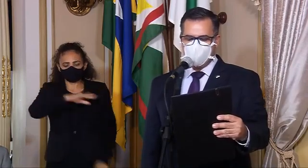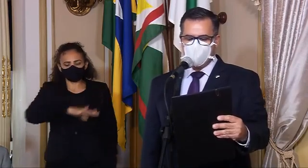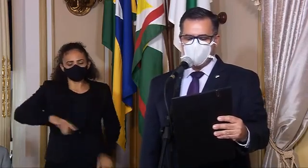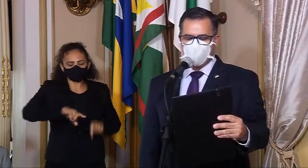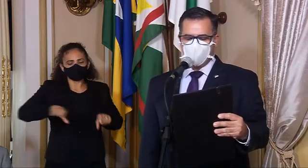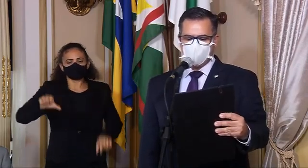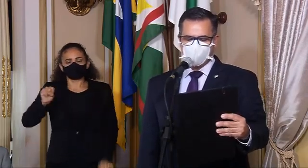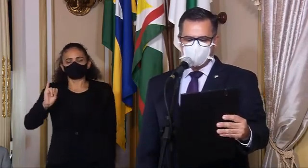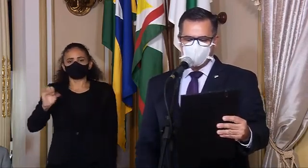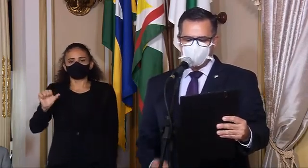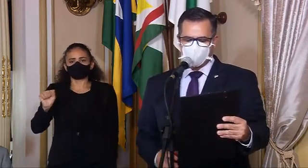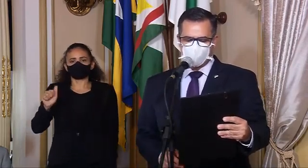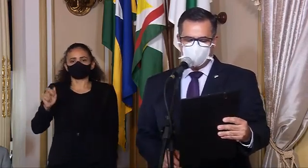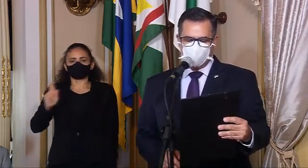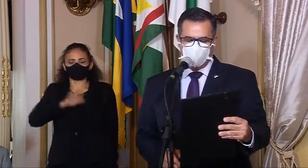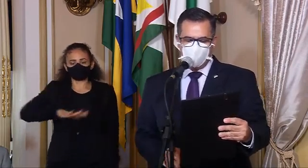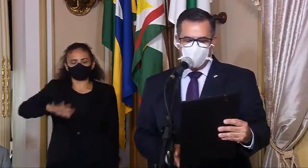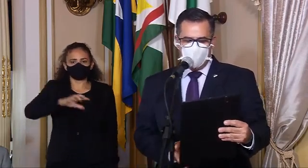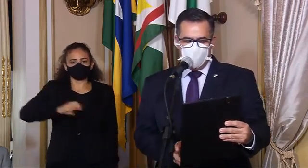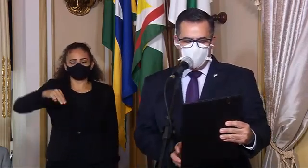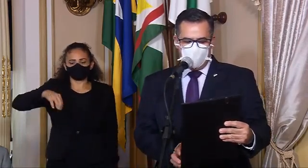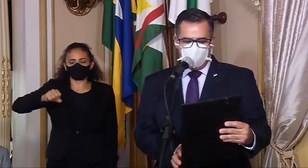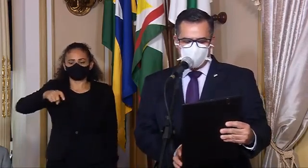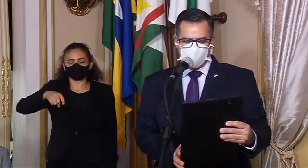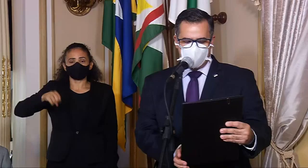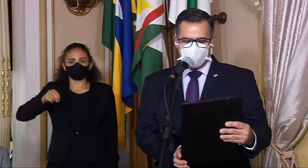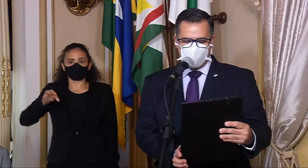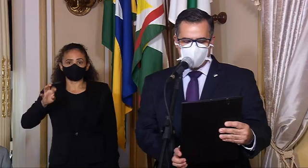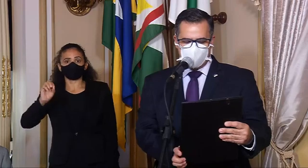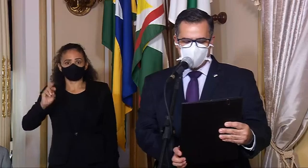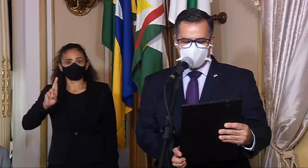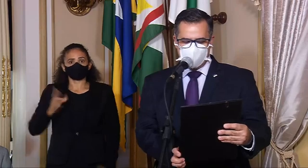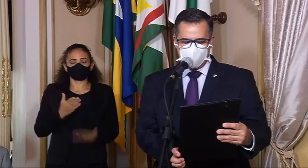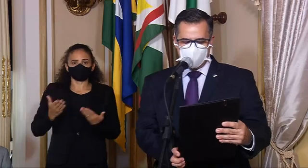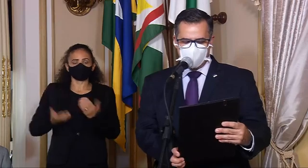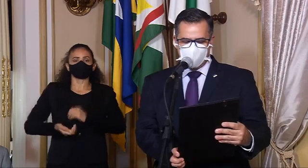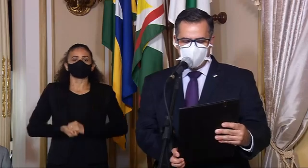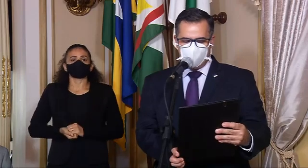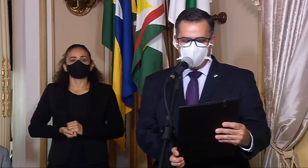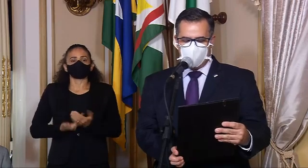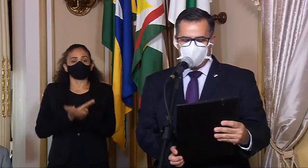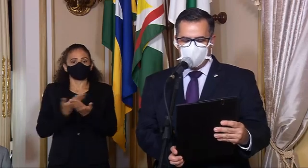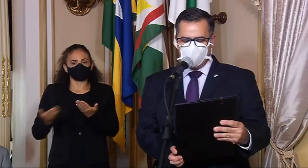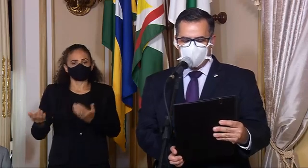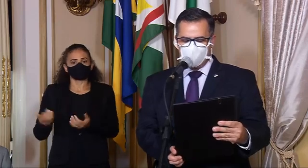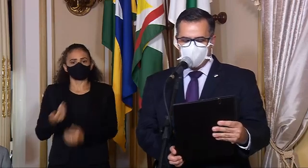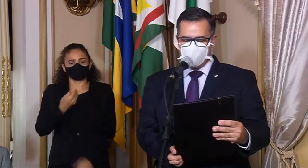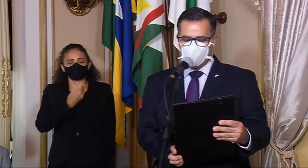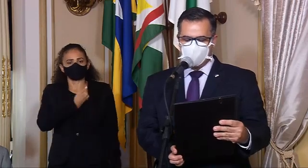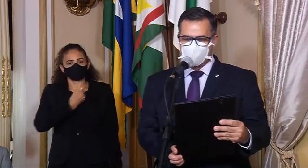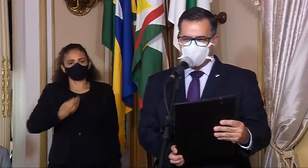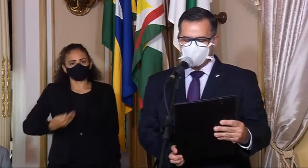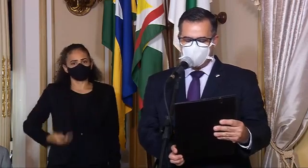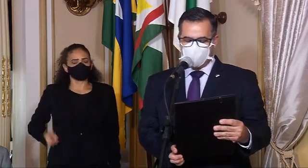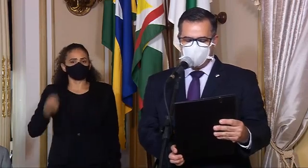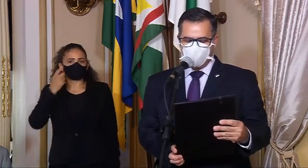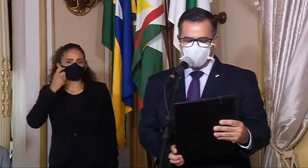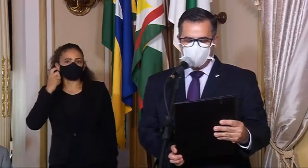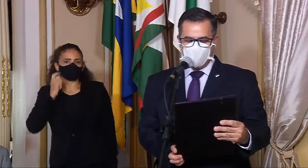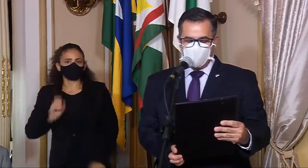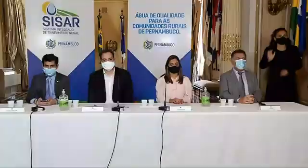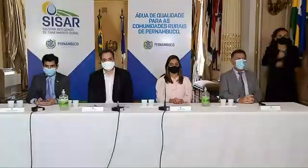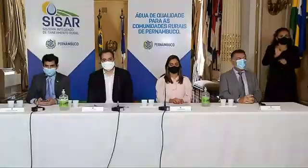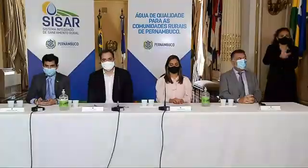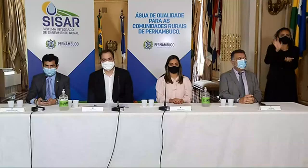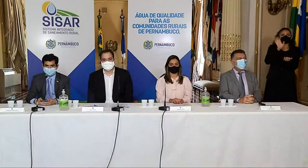scissor para região do nosso autor registramos as presenças do Senhor Paulo Câmara governador do Estado